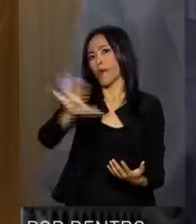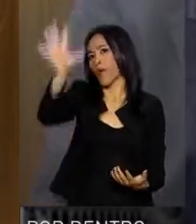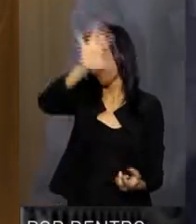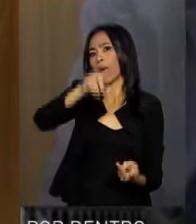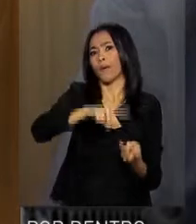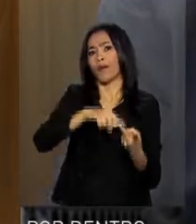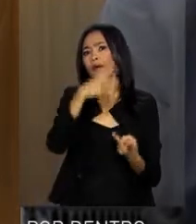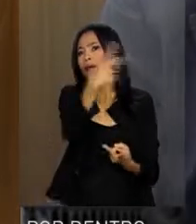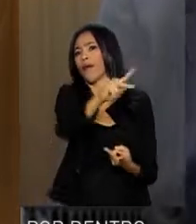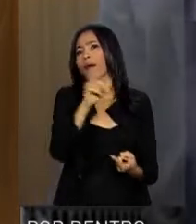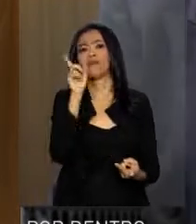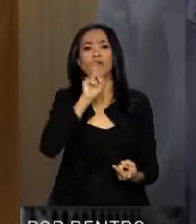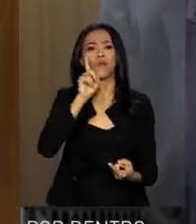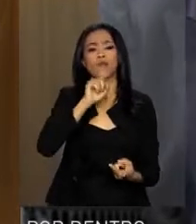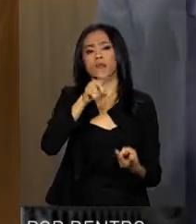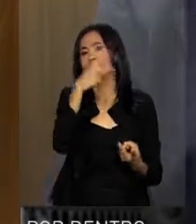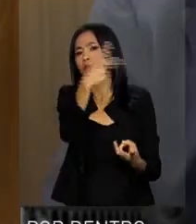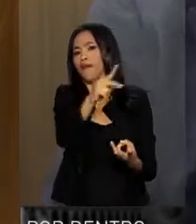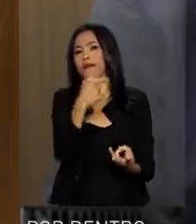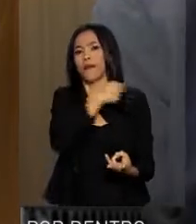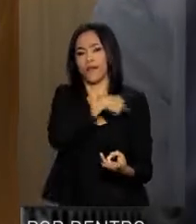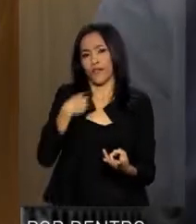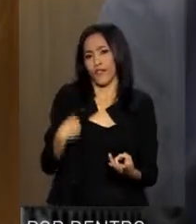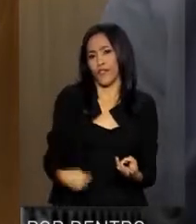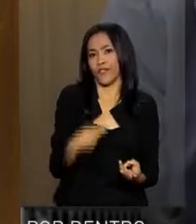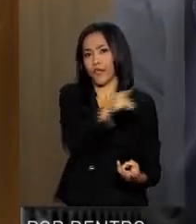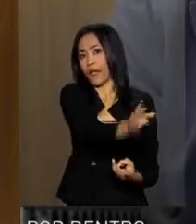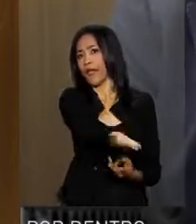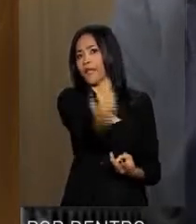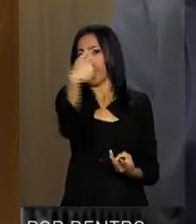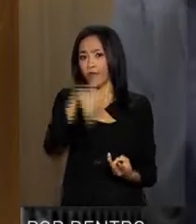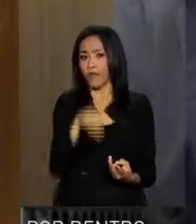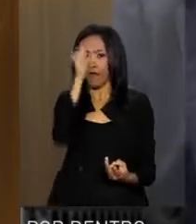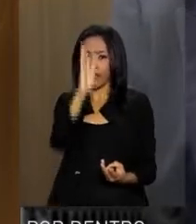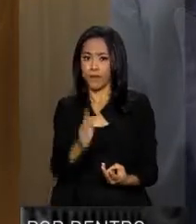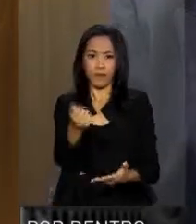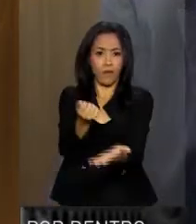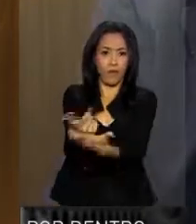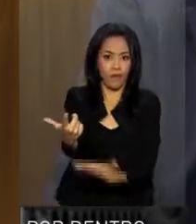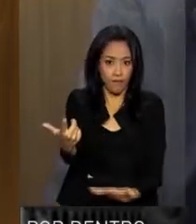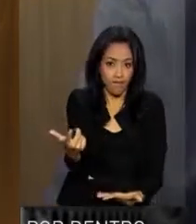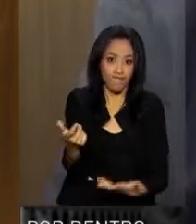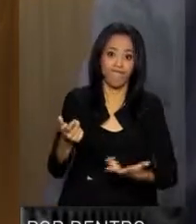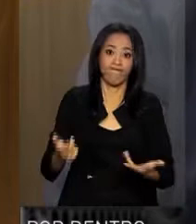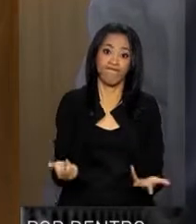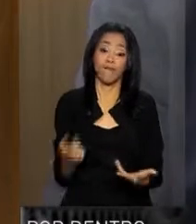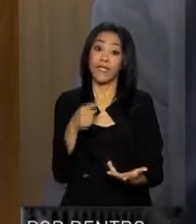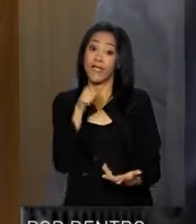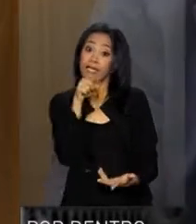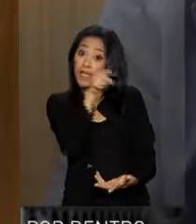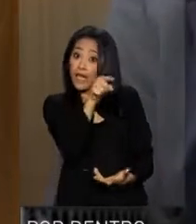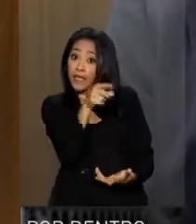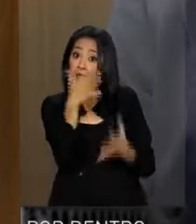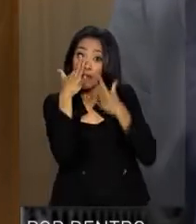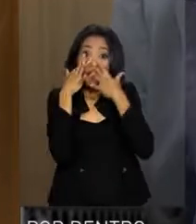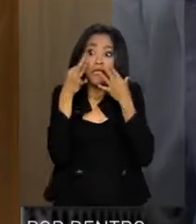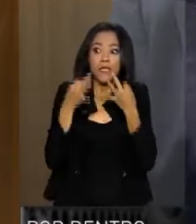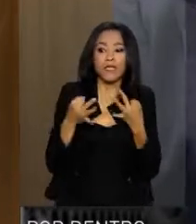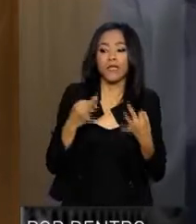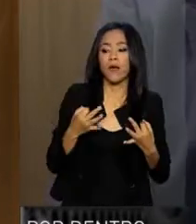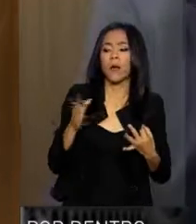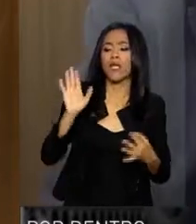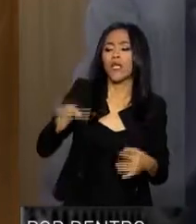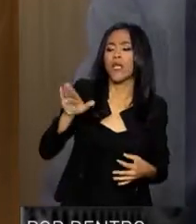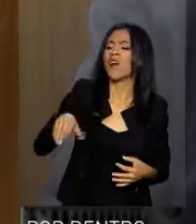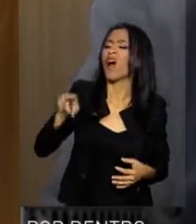unidos ele é da china e ele hoje tem uma uma atenção muito maior de onde vem